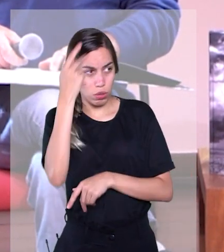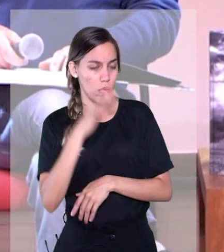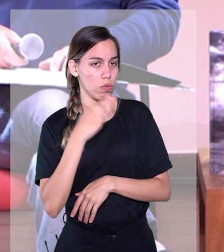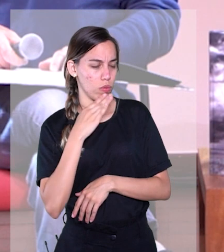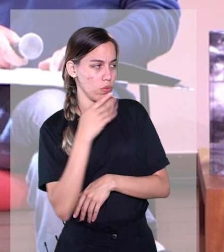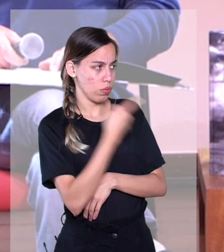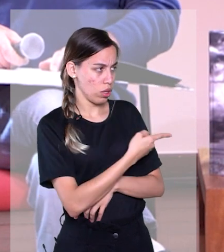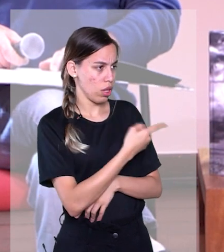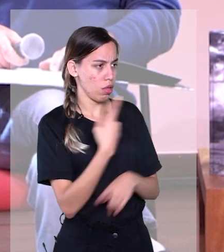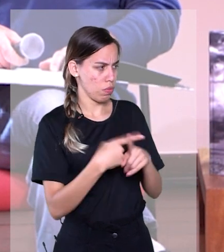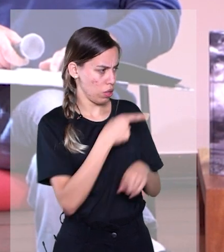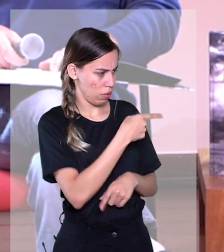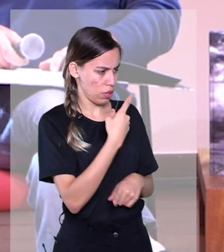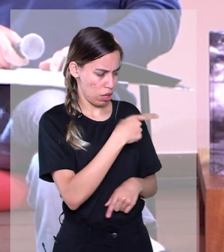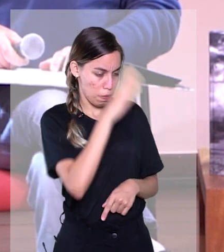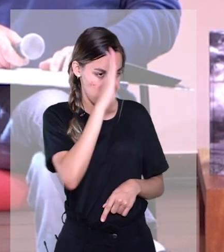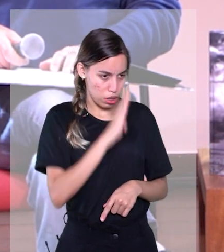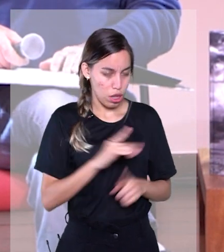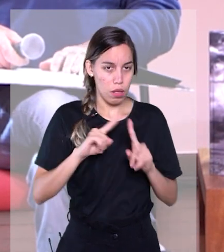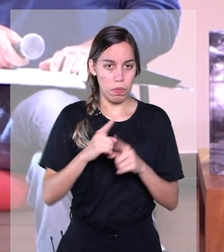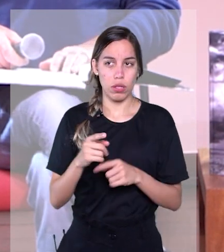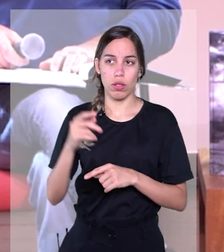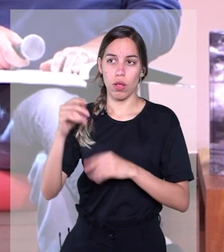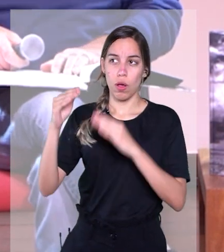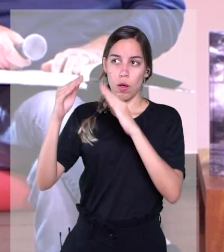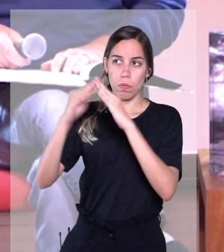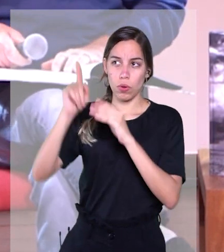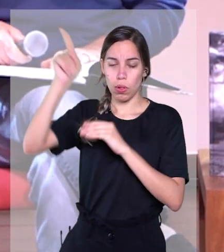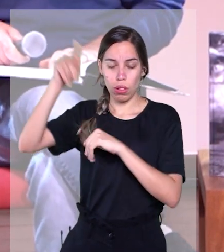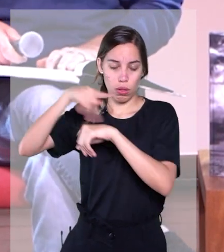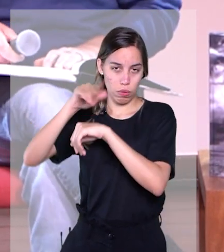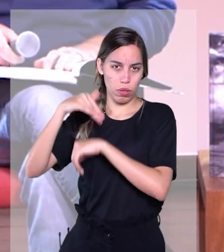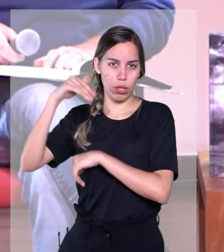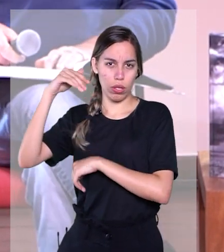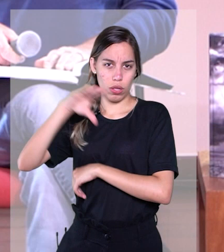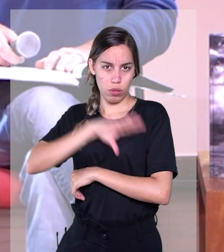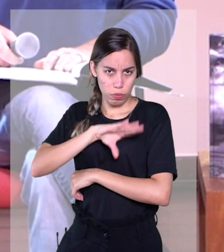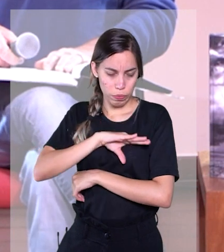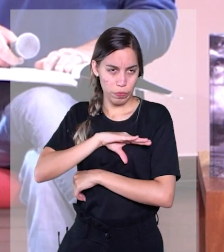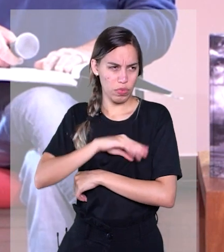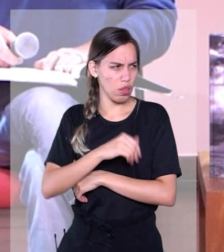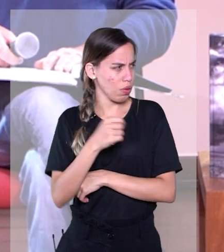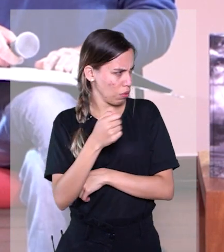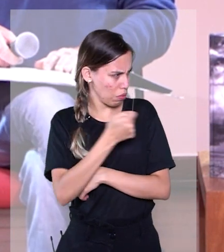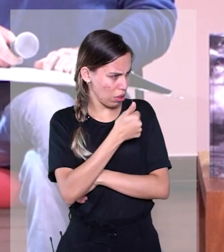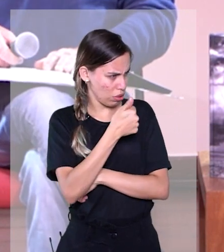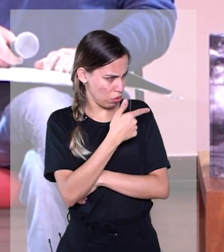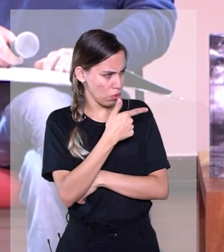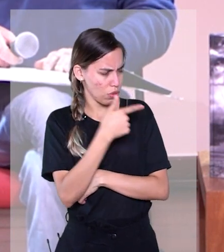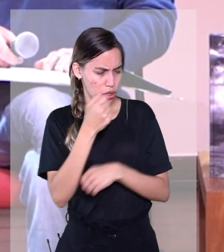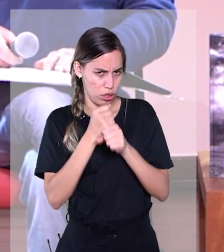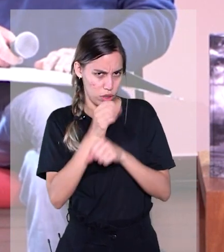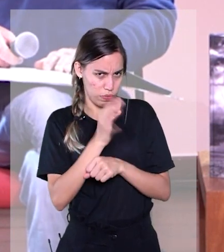brasileiro, morou muito tempo fora, morou os últimos 10, 12 anos, um pouco no Brasil, um pouco em Portugal. Conta para nós um pouquinho desse